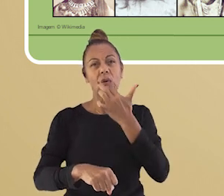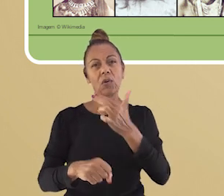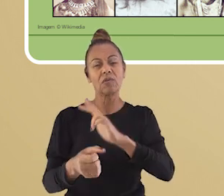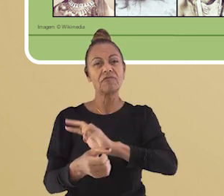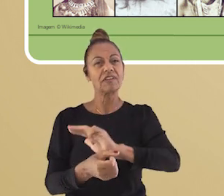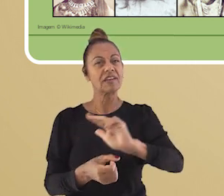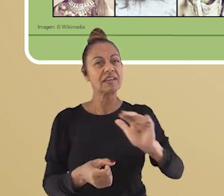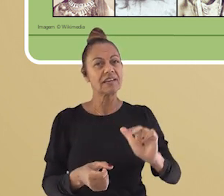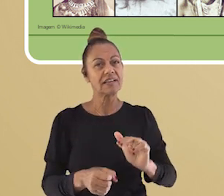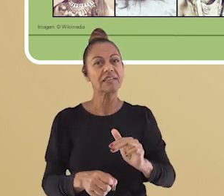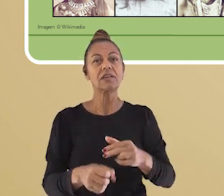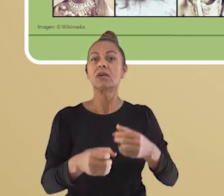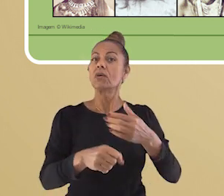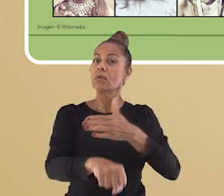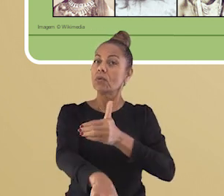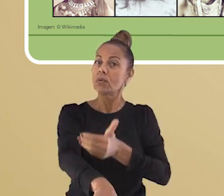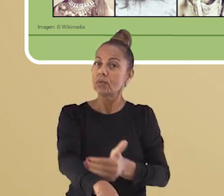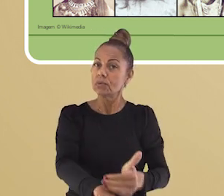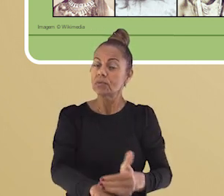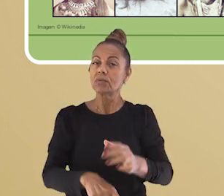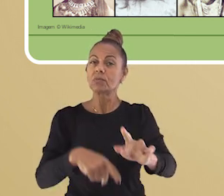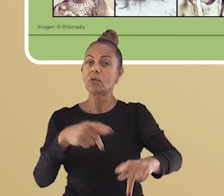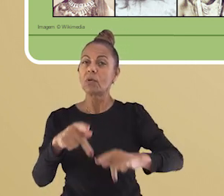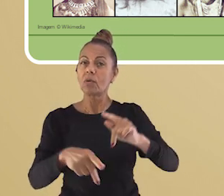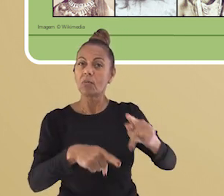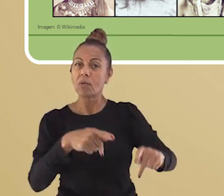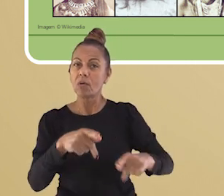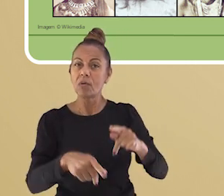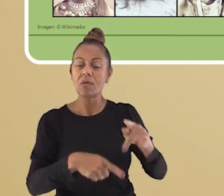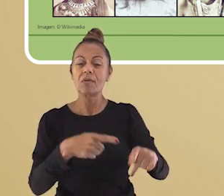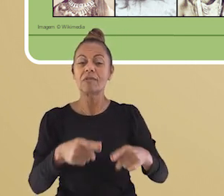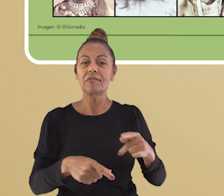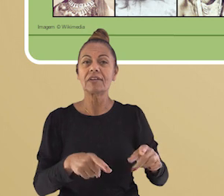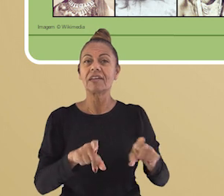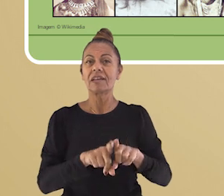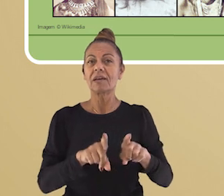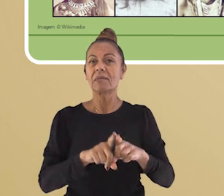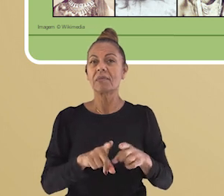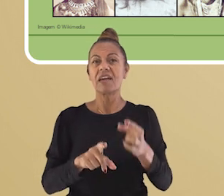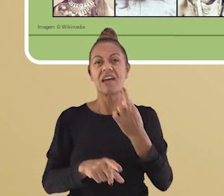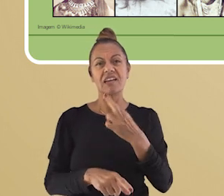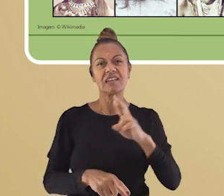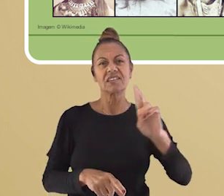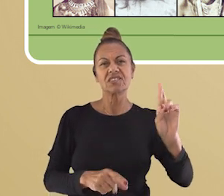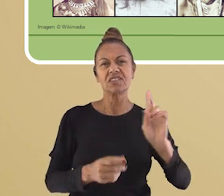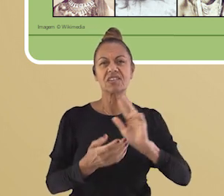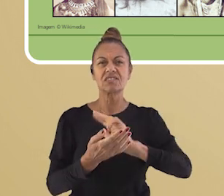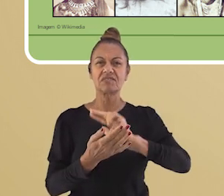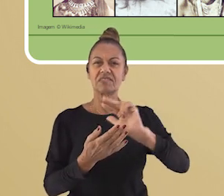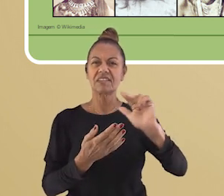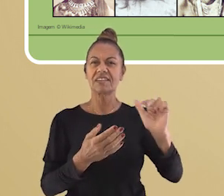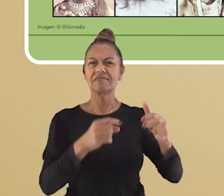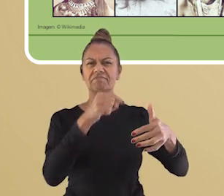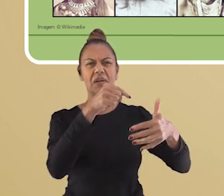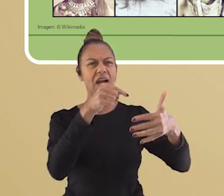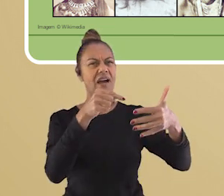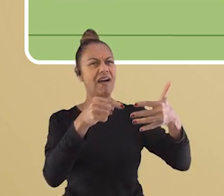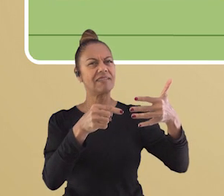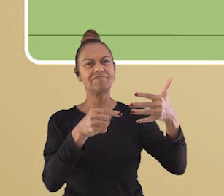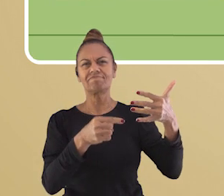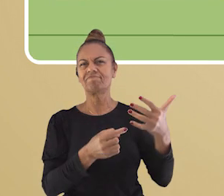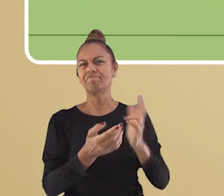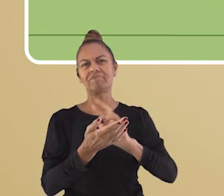e tradições dos povos que permaneceram com o tempo, das diferentes crenças, entre outros diversos